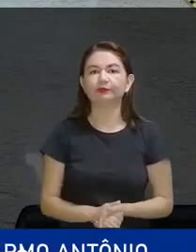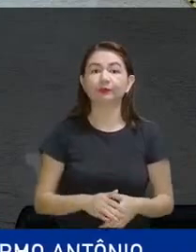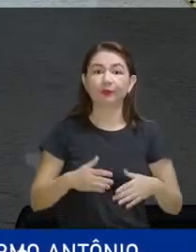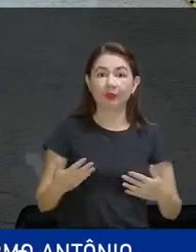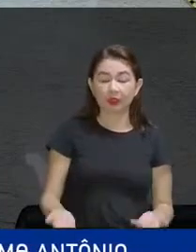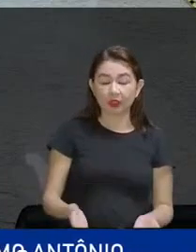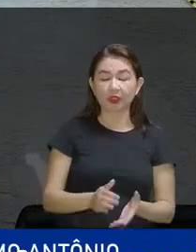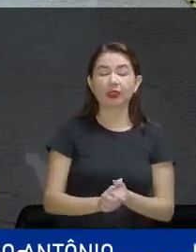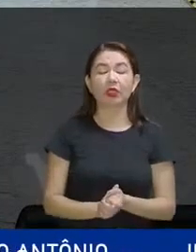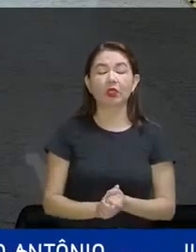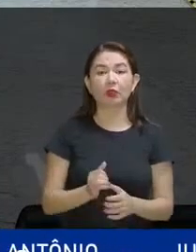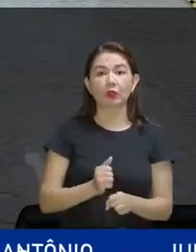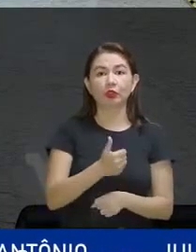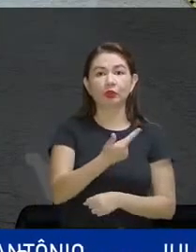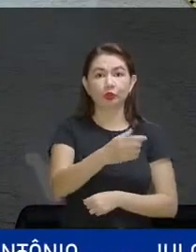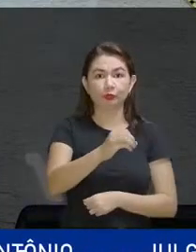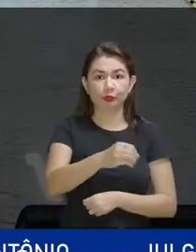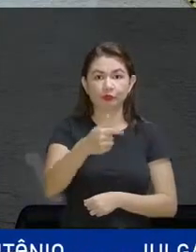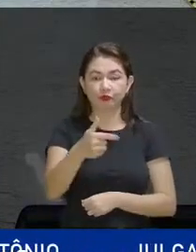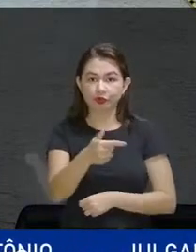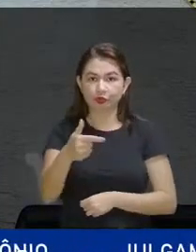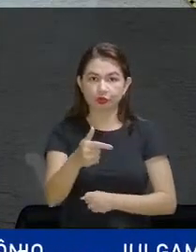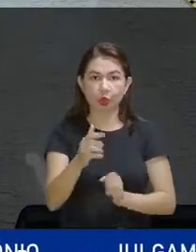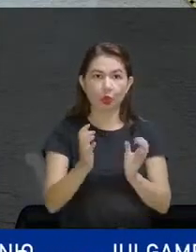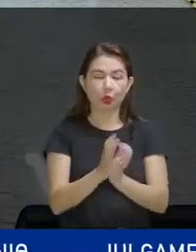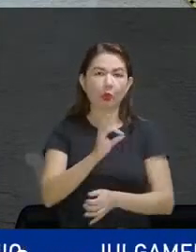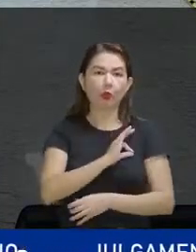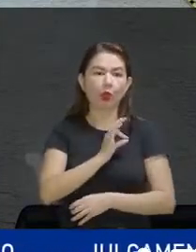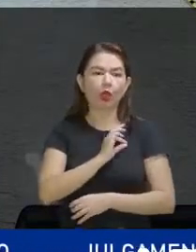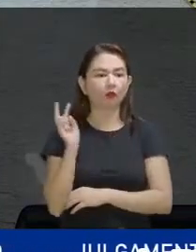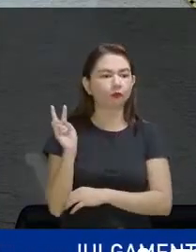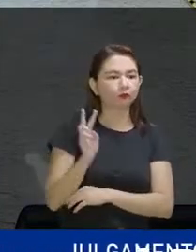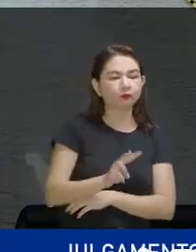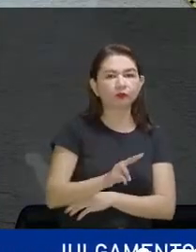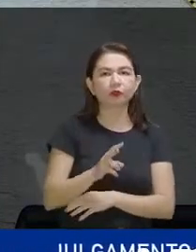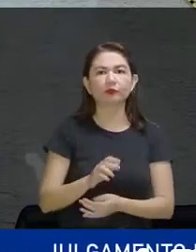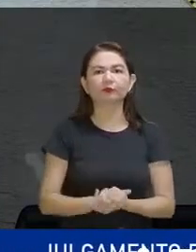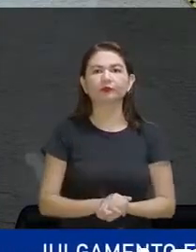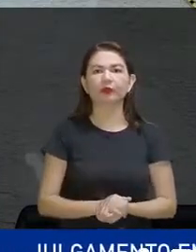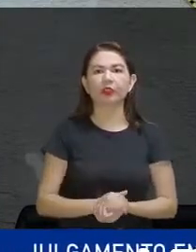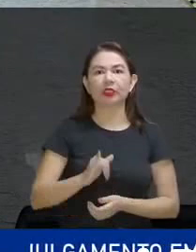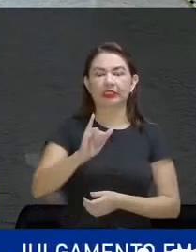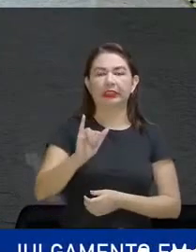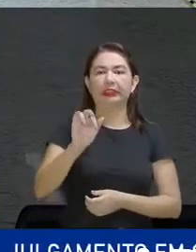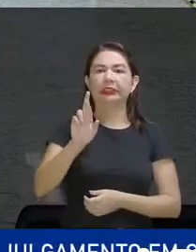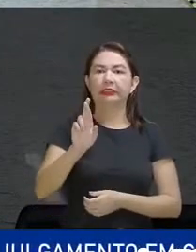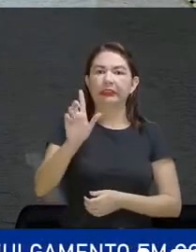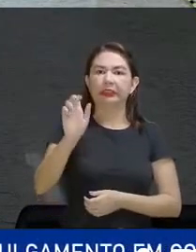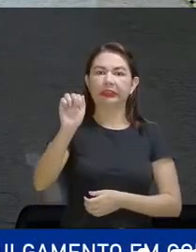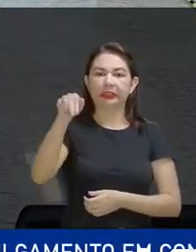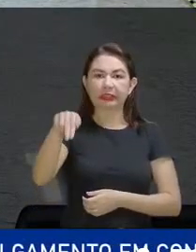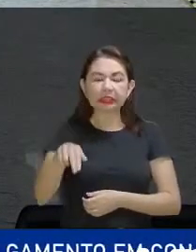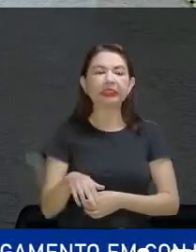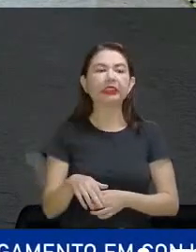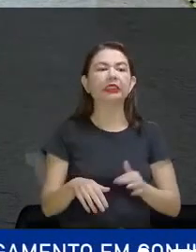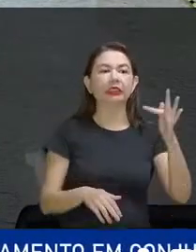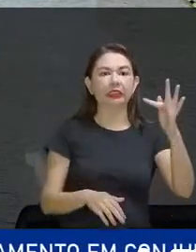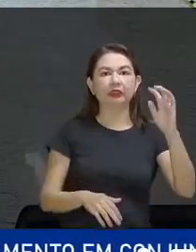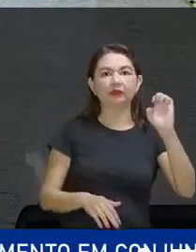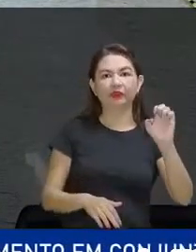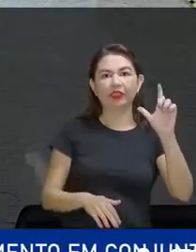de 2022, encontrou-se na posse dos investigados Irlan Sarmento e Felipe